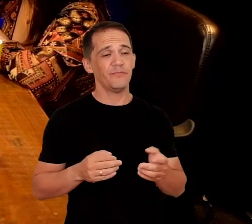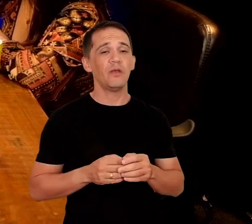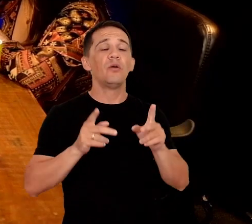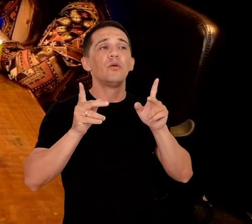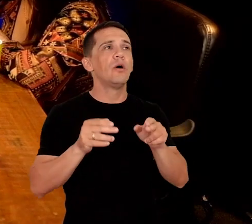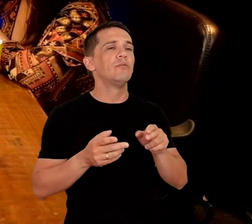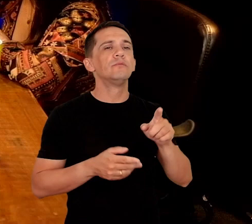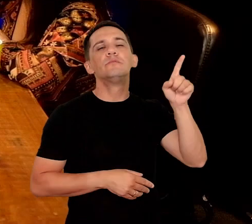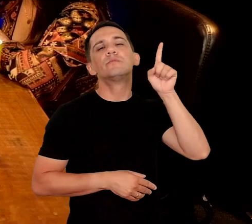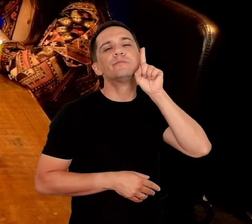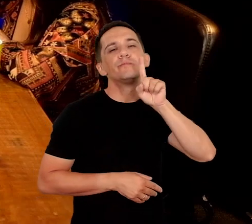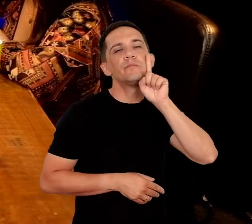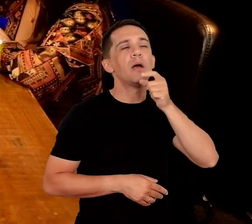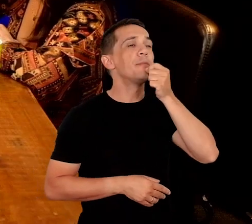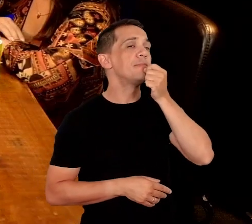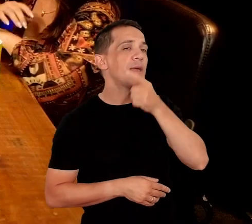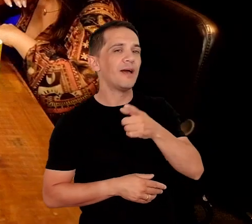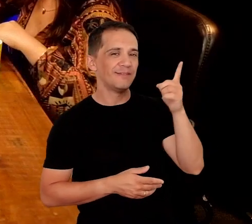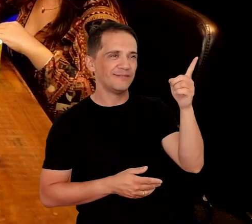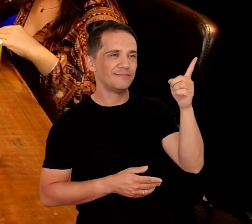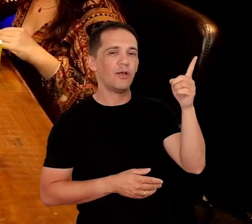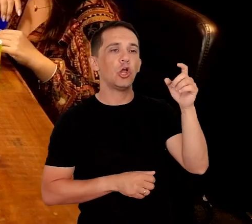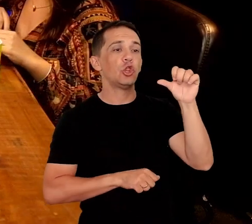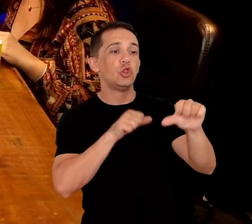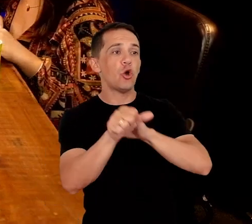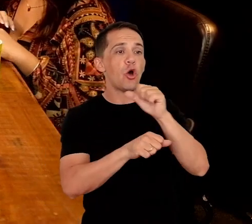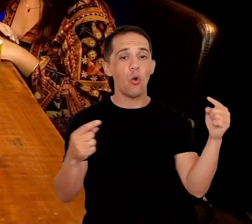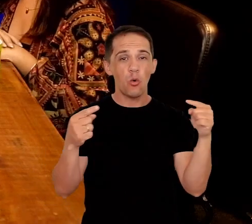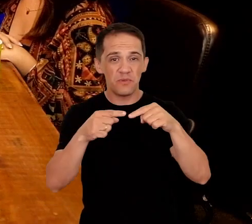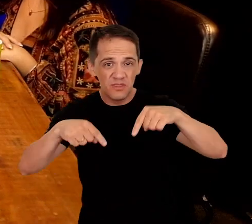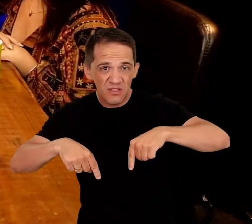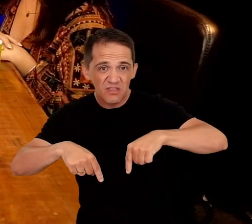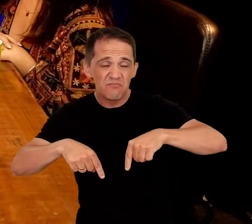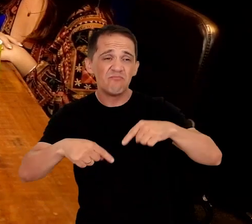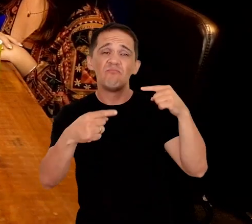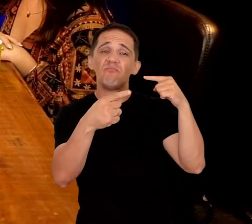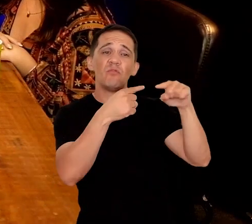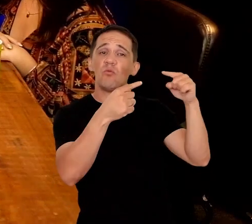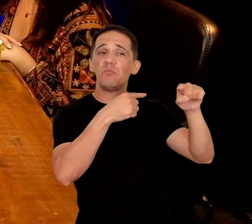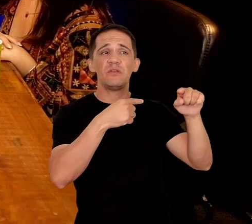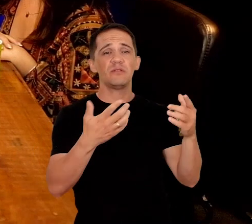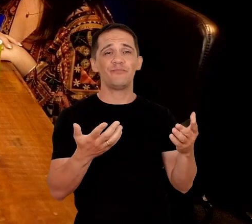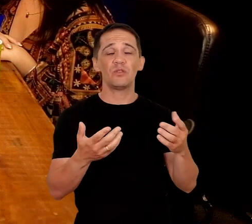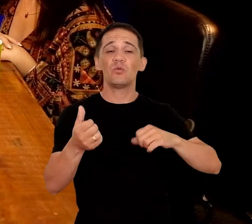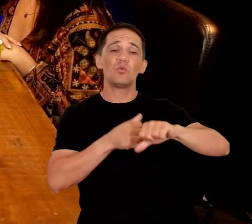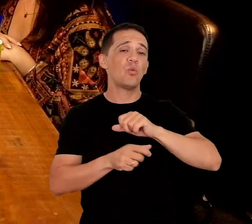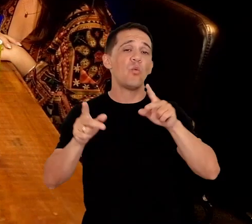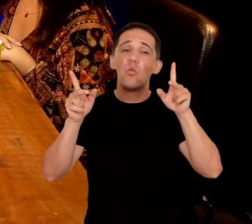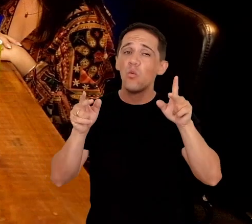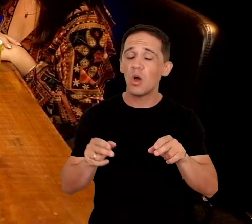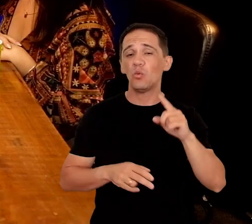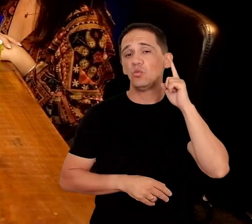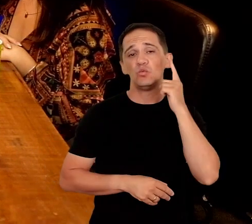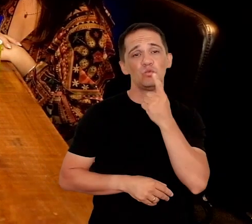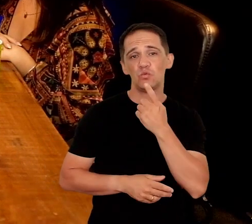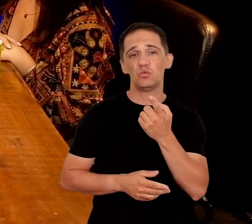americana. A gente vê às vezes nos filmes. Não faz sentido às vezes, não faz né? sentido. É. A nossa piada, a nossa metáfora, expressões, né? Não faz muito